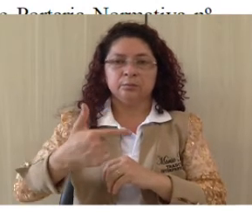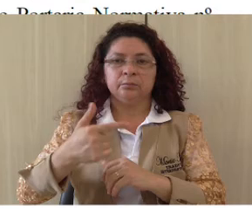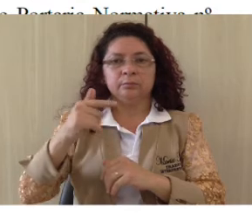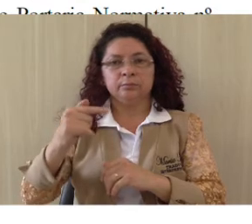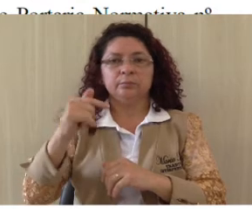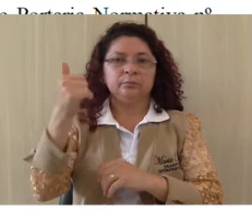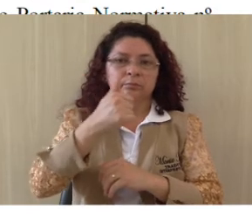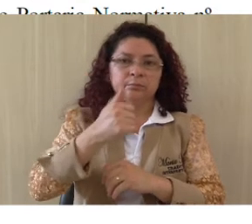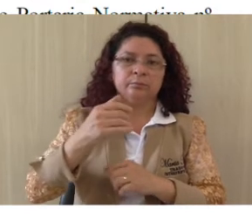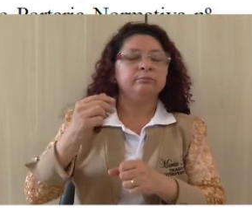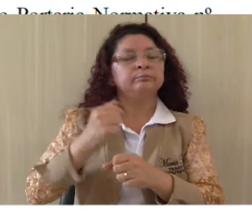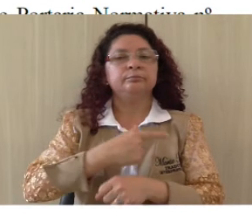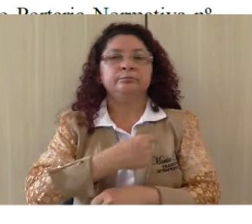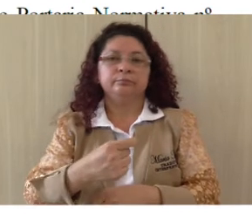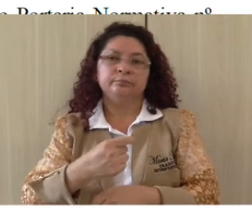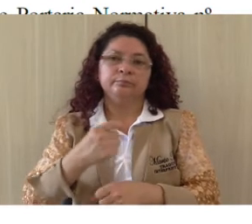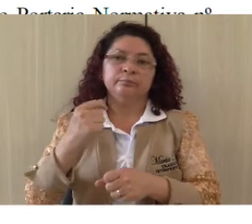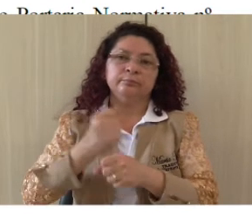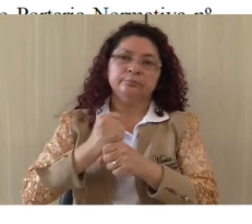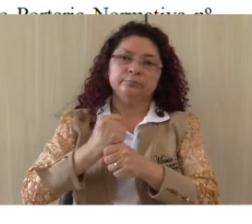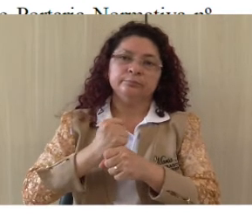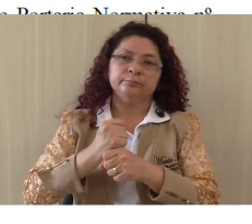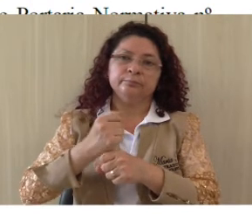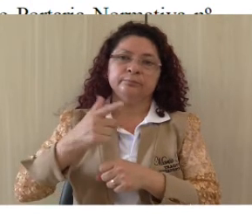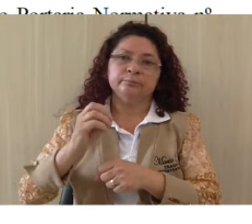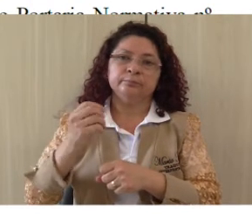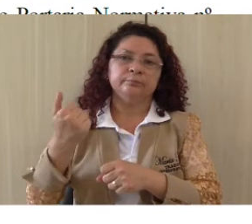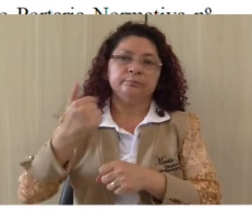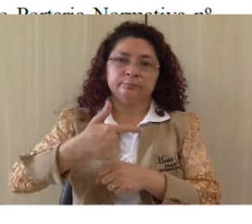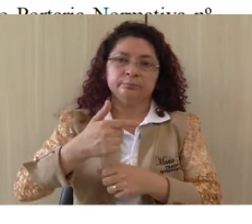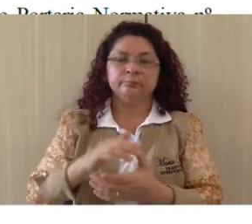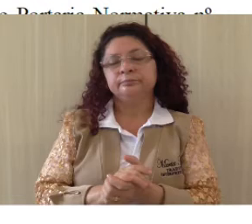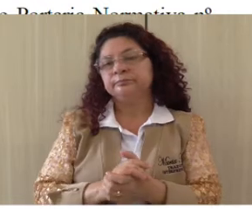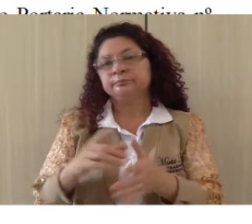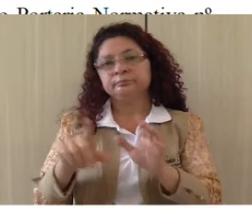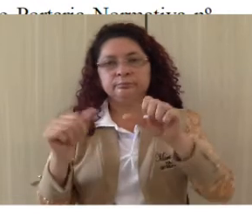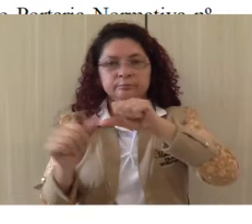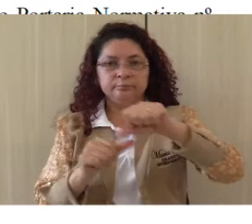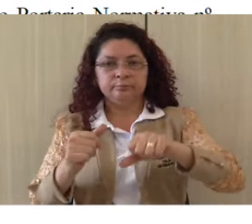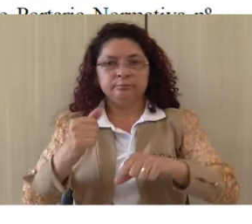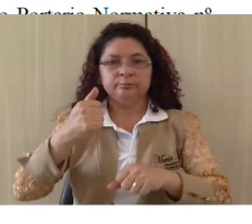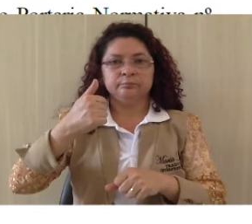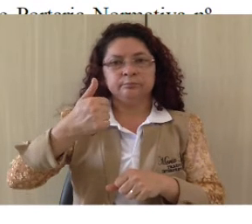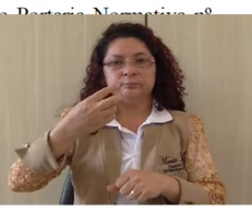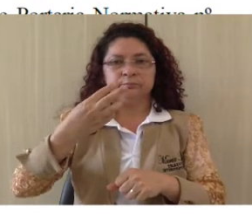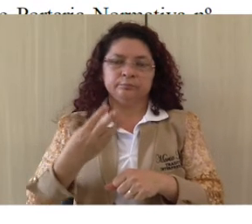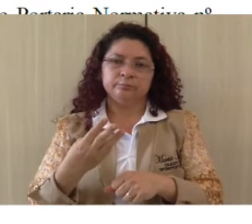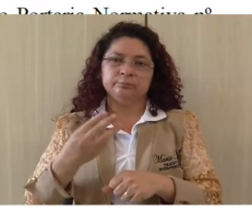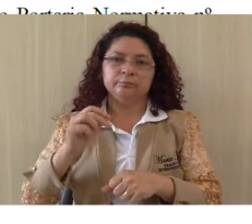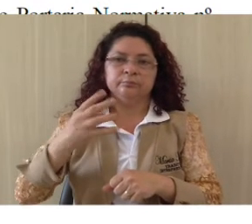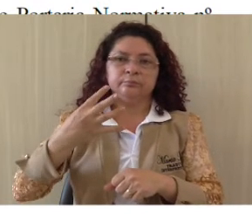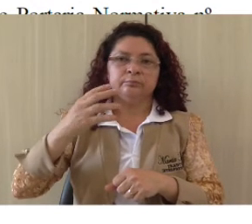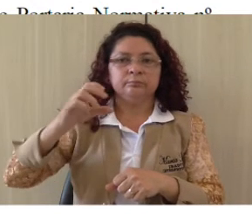12.711, de 29 de agosto de 2012, alterada pela Lei nº 13.409, de 28